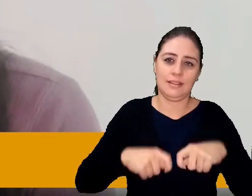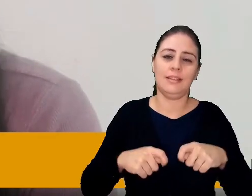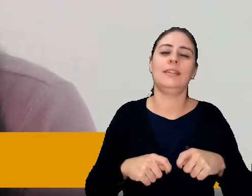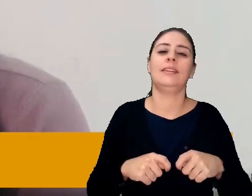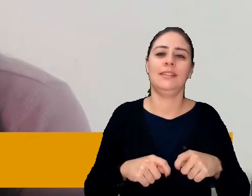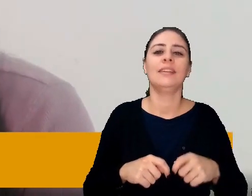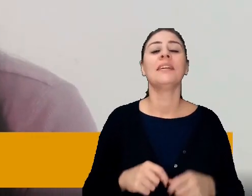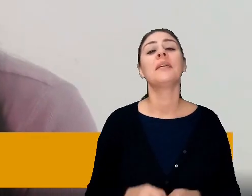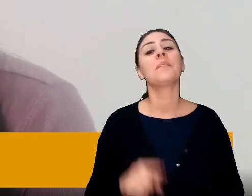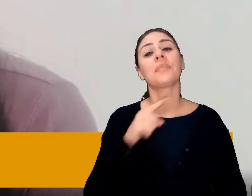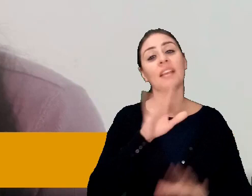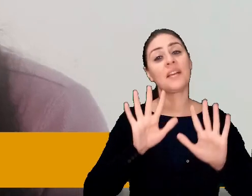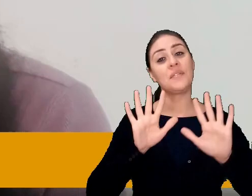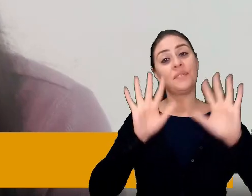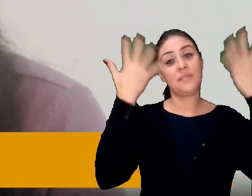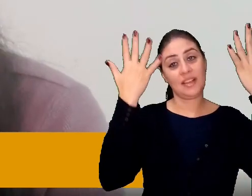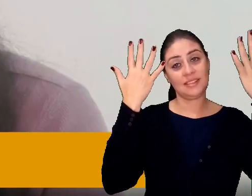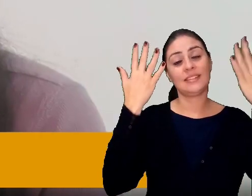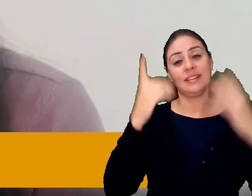Daí, na festa do Kiki,